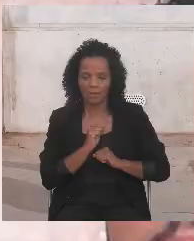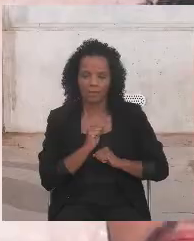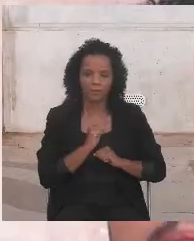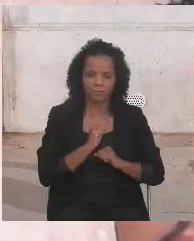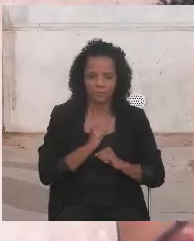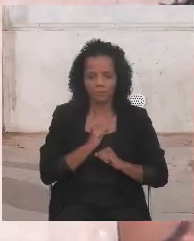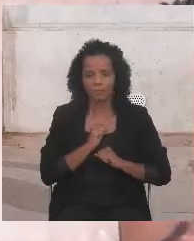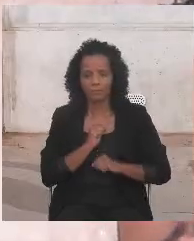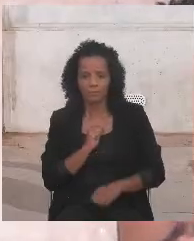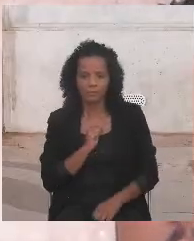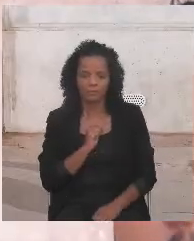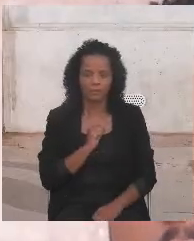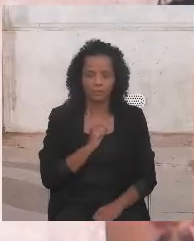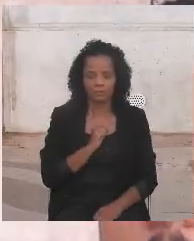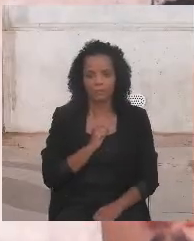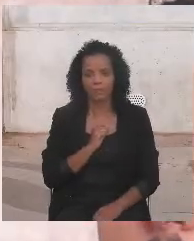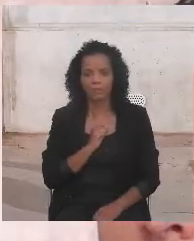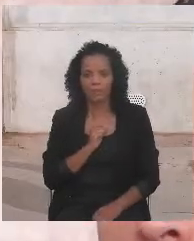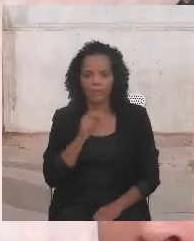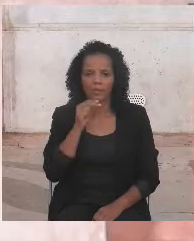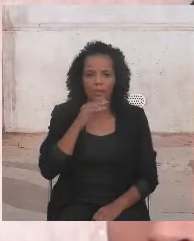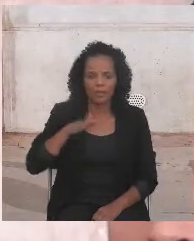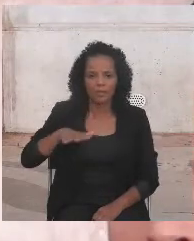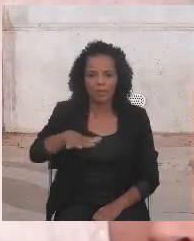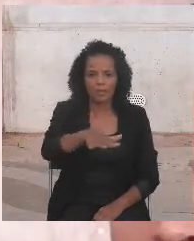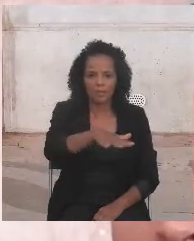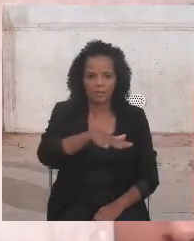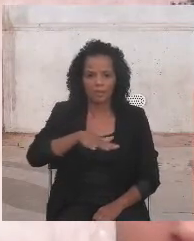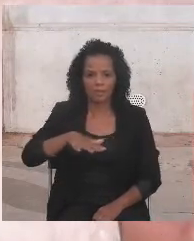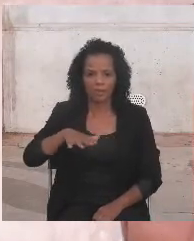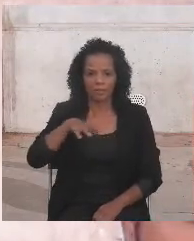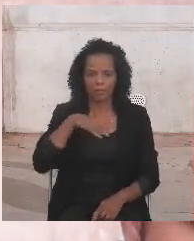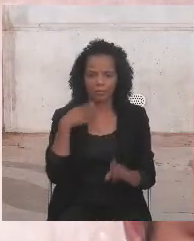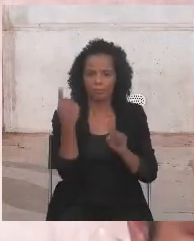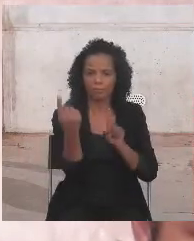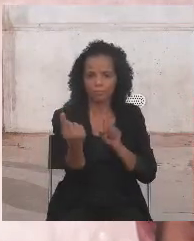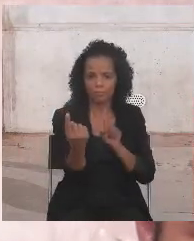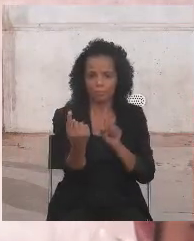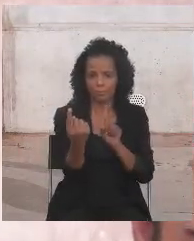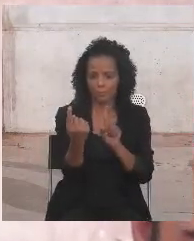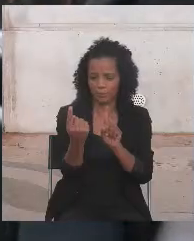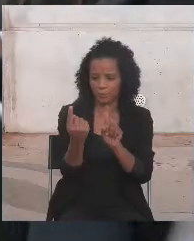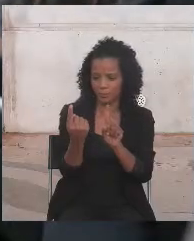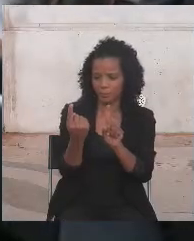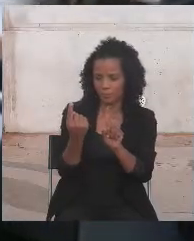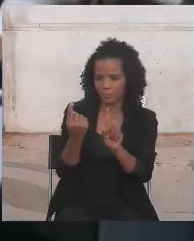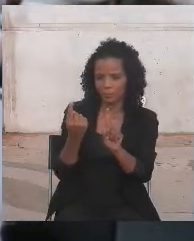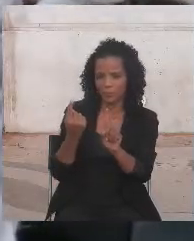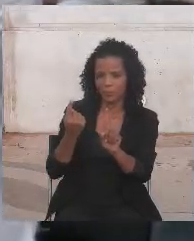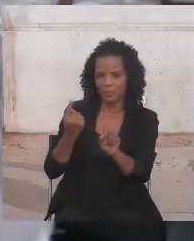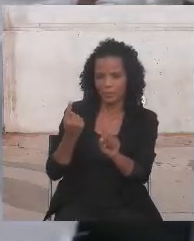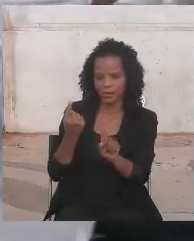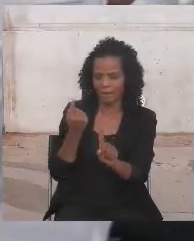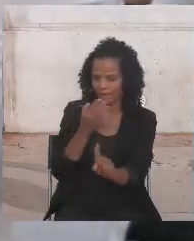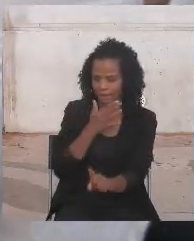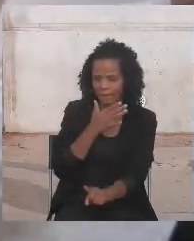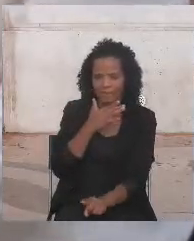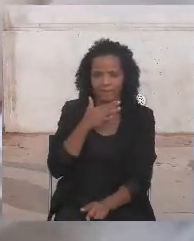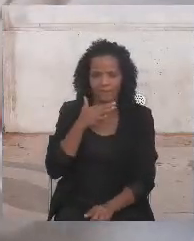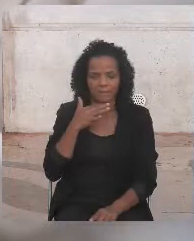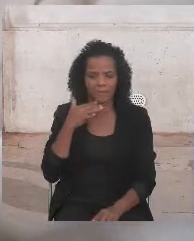No terreiro eu passo por ti, mas na graça